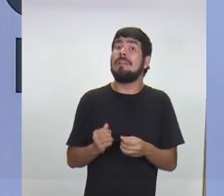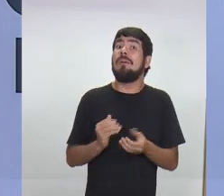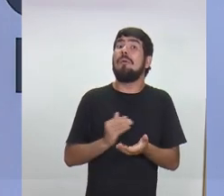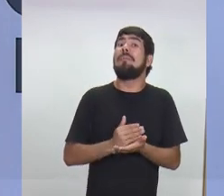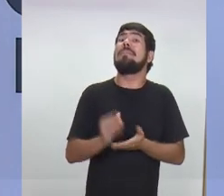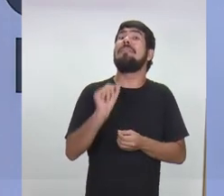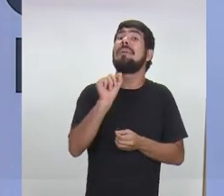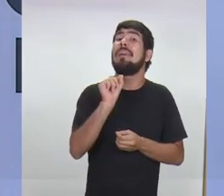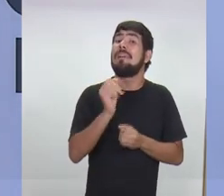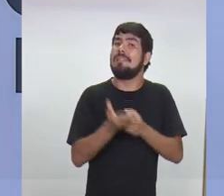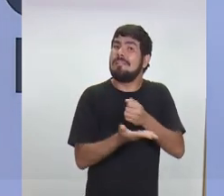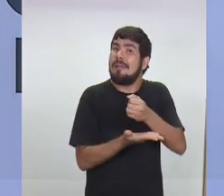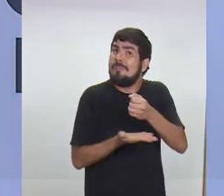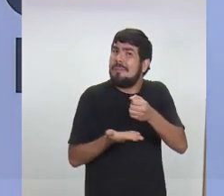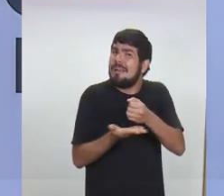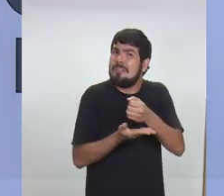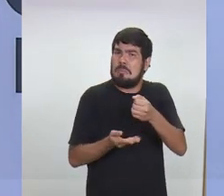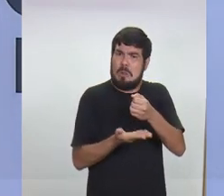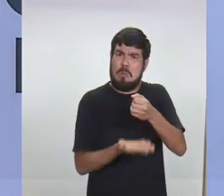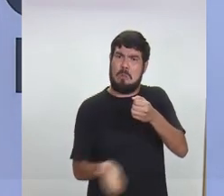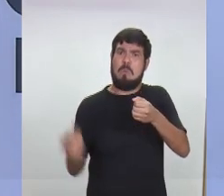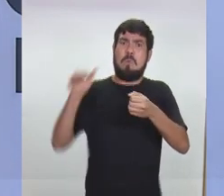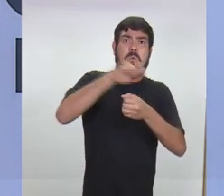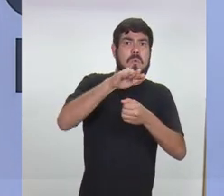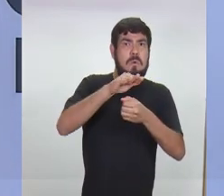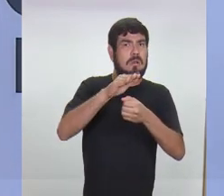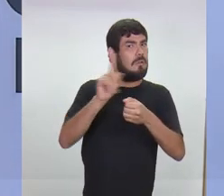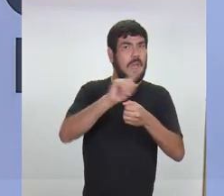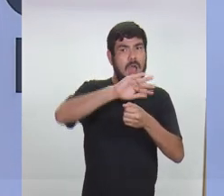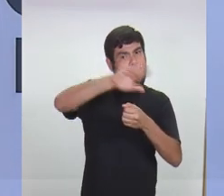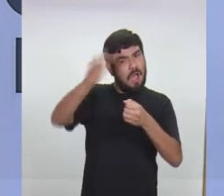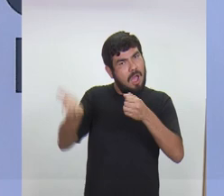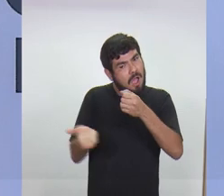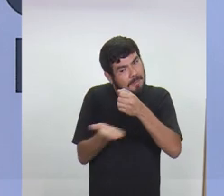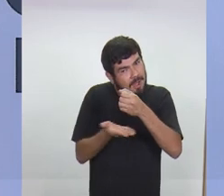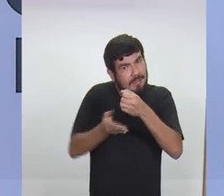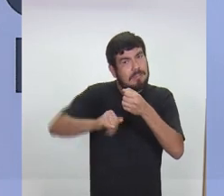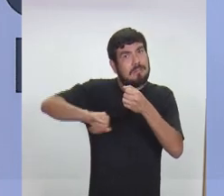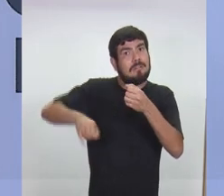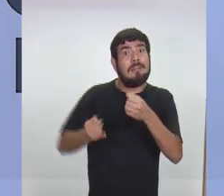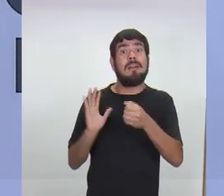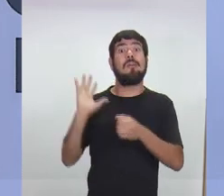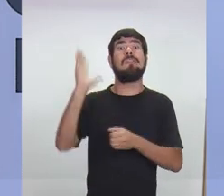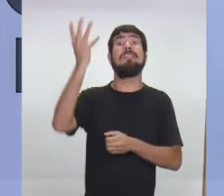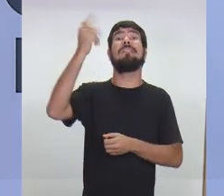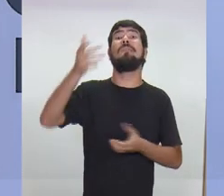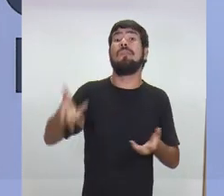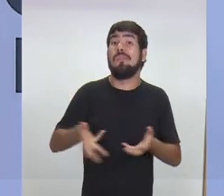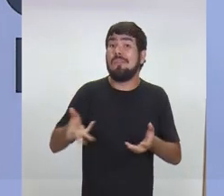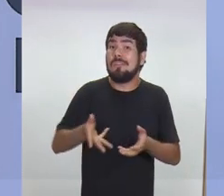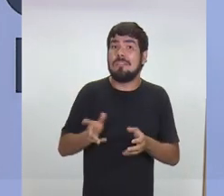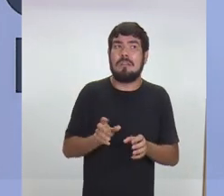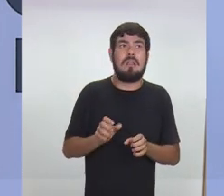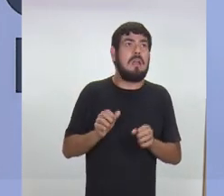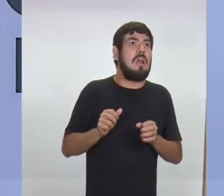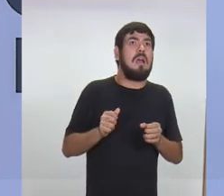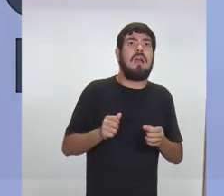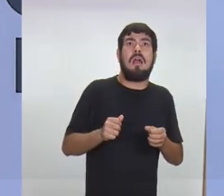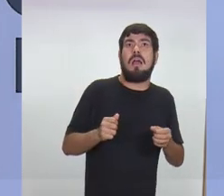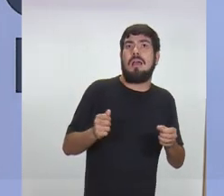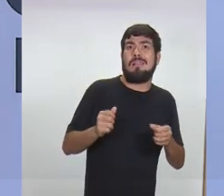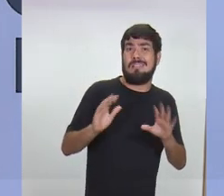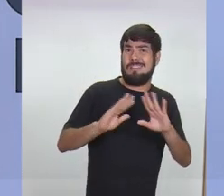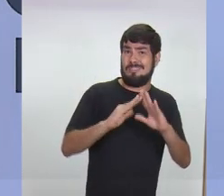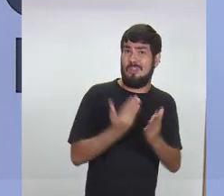mas não podemos chegar lá em cima e nós não aproveitamos a base o que está acontecendo hoje com a evasão escolar por falta de algum estímulo